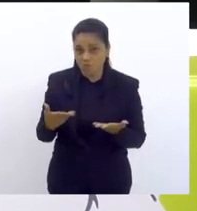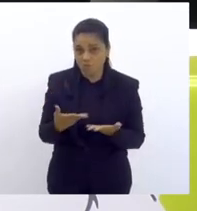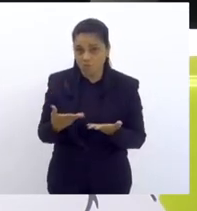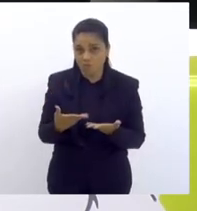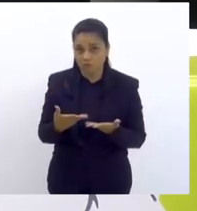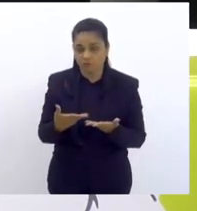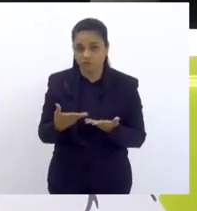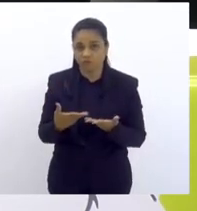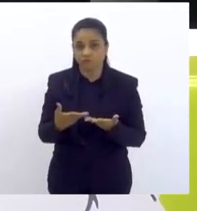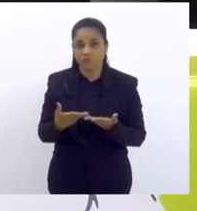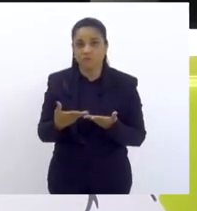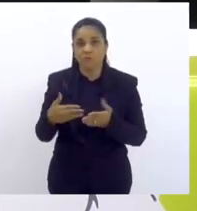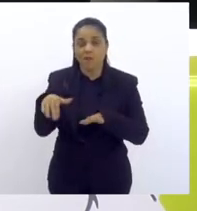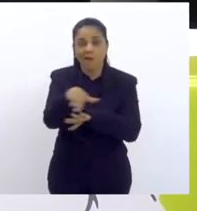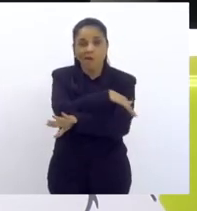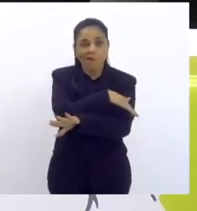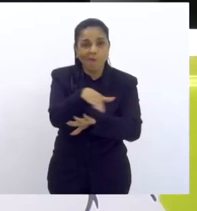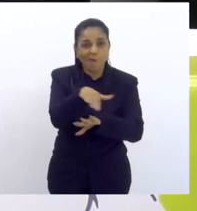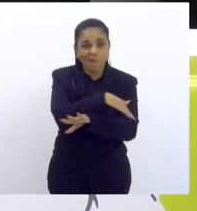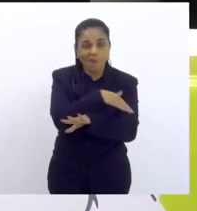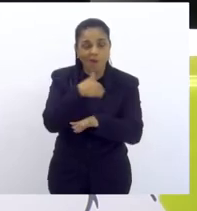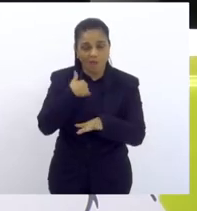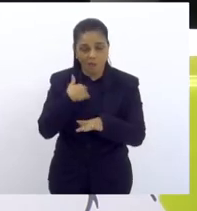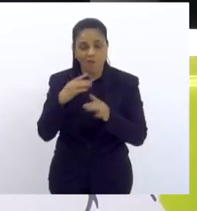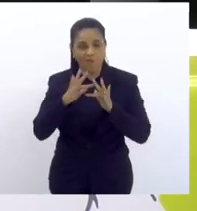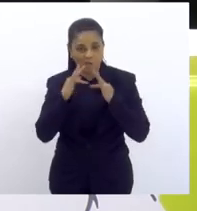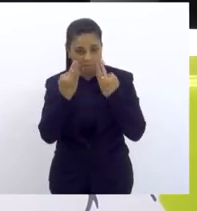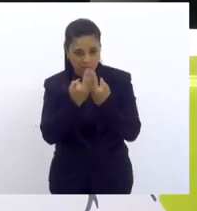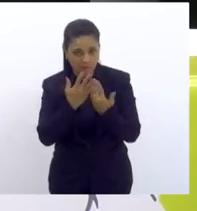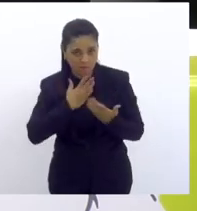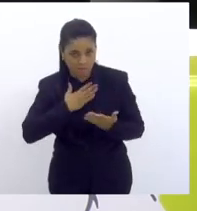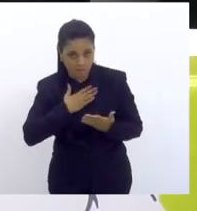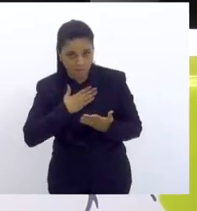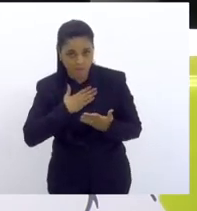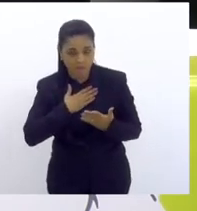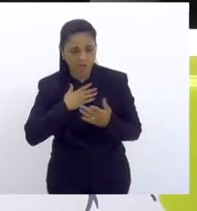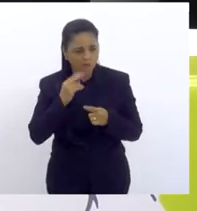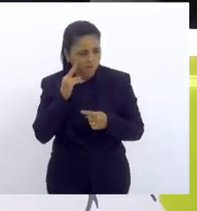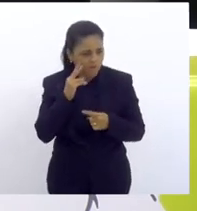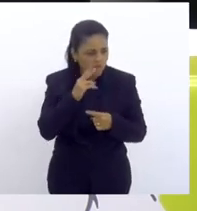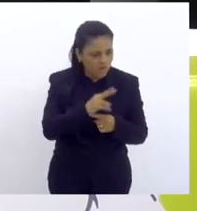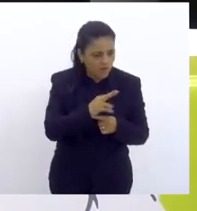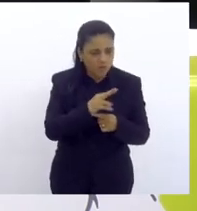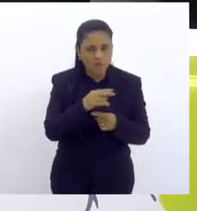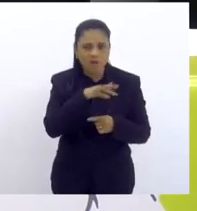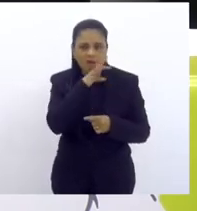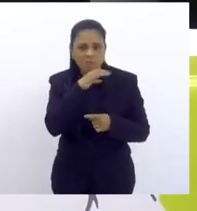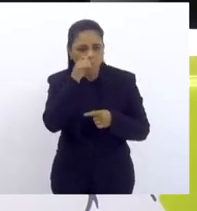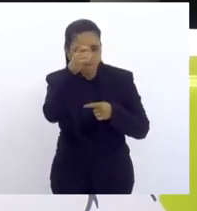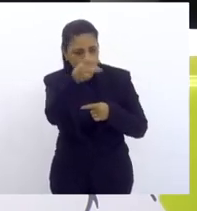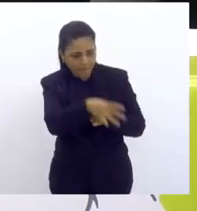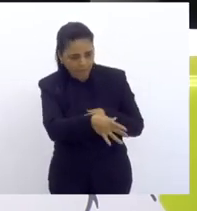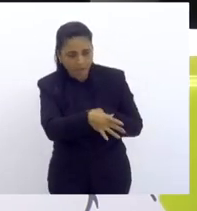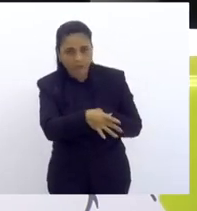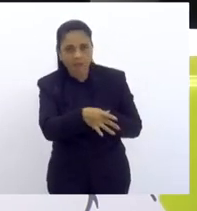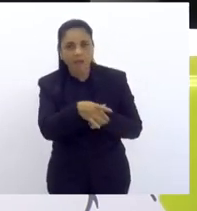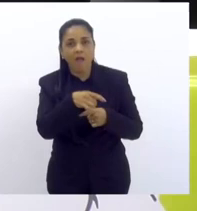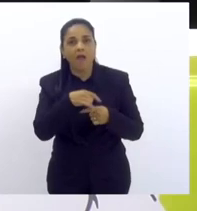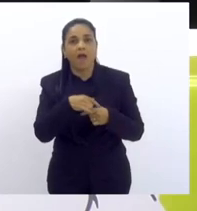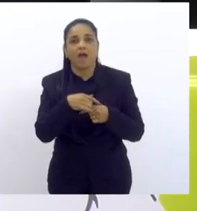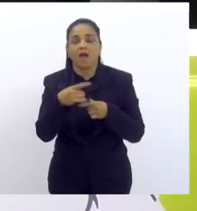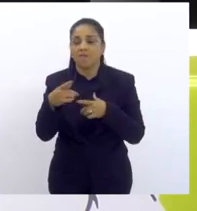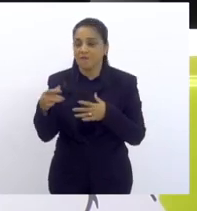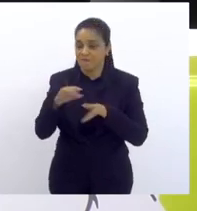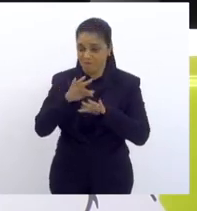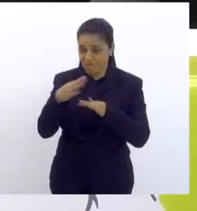trafega pelas ruas eu com a minha família ver um bichinho abandonado primeira coisa que ela fala ó tem que levar para